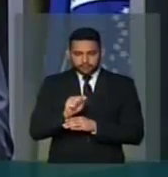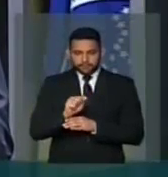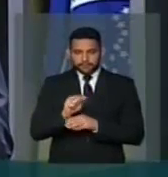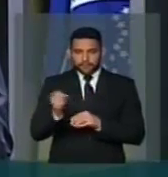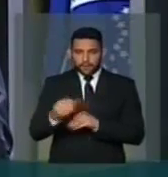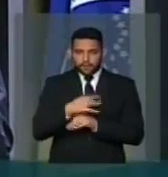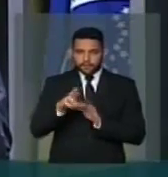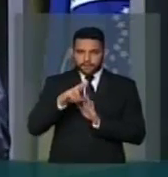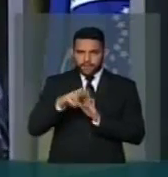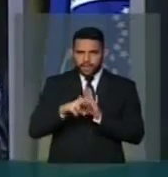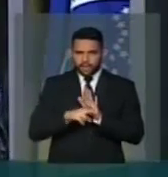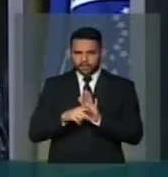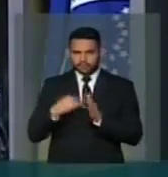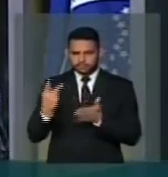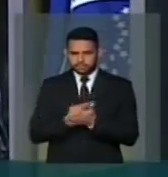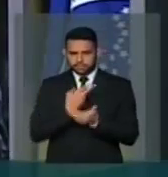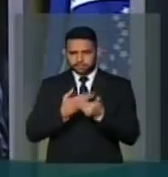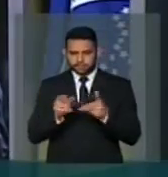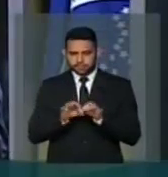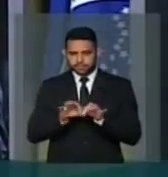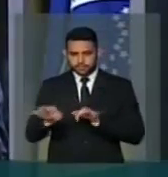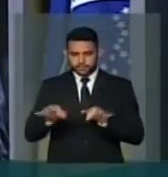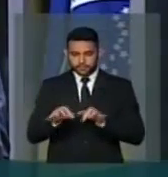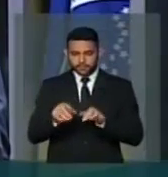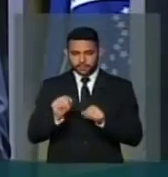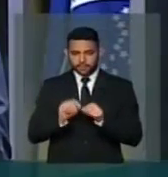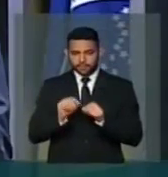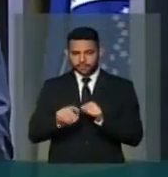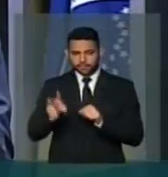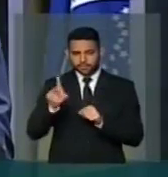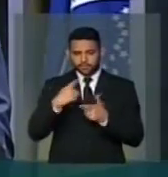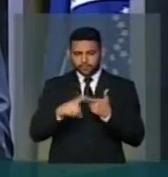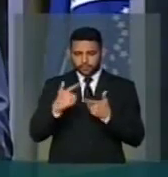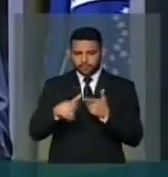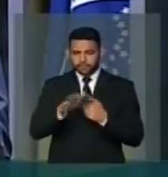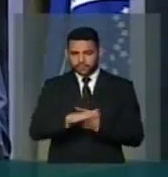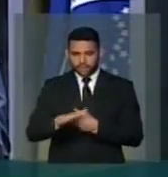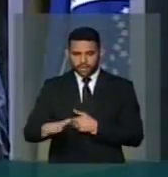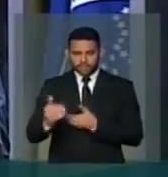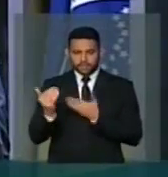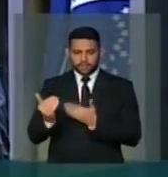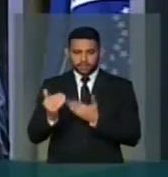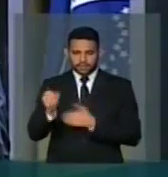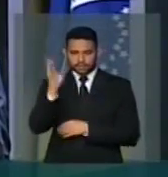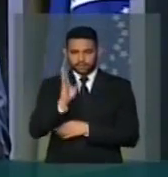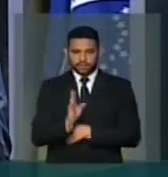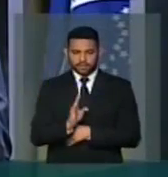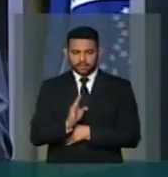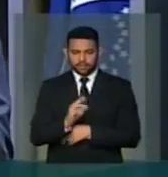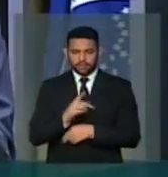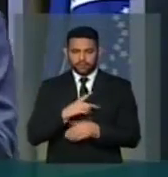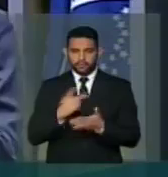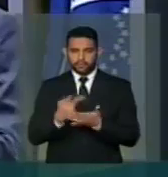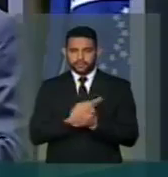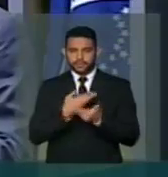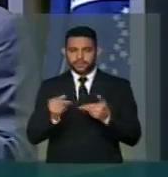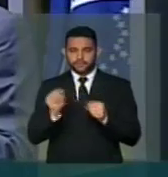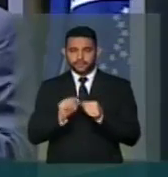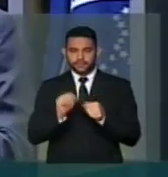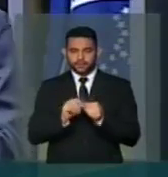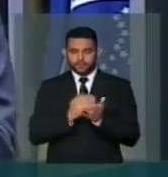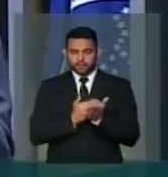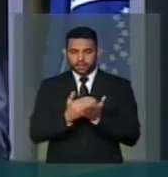importantes preceitos marcaram a ruptura com o velho paradigma na situação de crianças e adolescentes no Brasil, passando a estabelecer